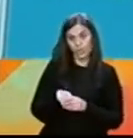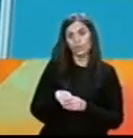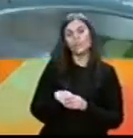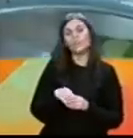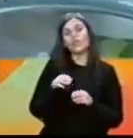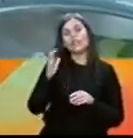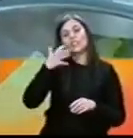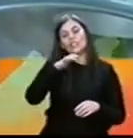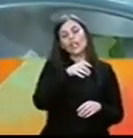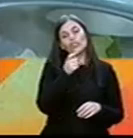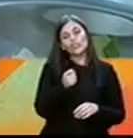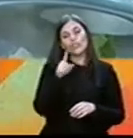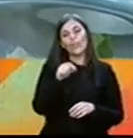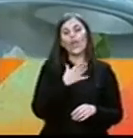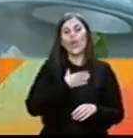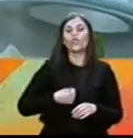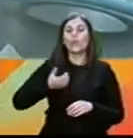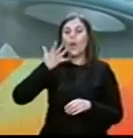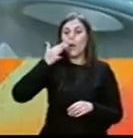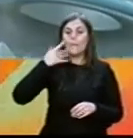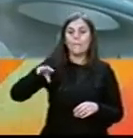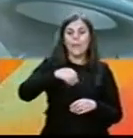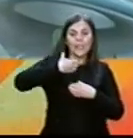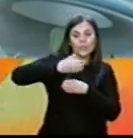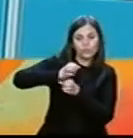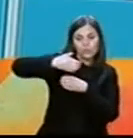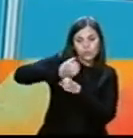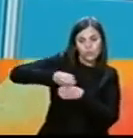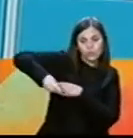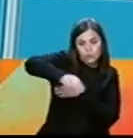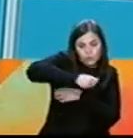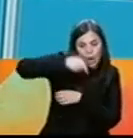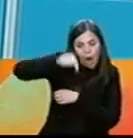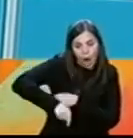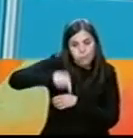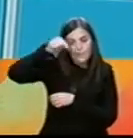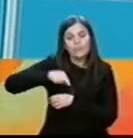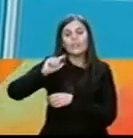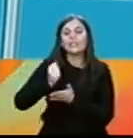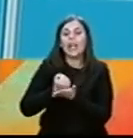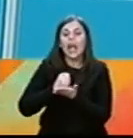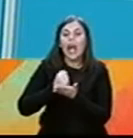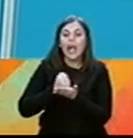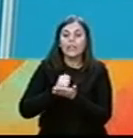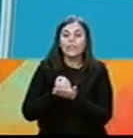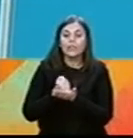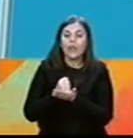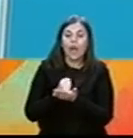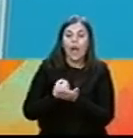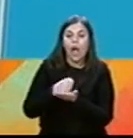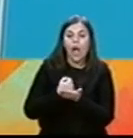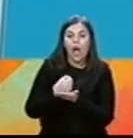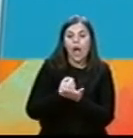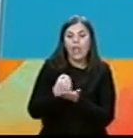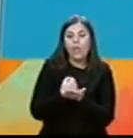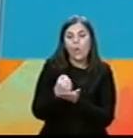Eu gosto de pimenta moída na altura. Vamos Sim. colocar aqui uns dentinhos de alho. Este tem aqui um veio verde. Eu costumo tirar...